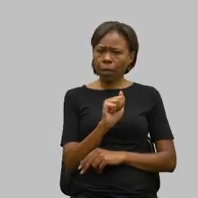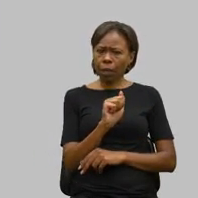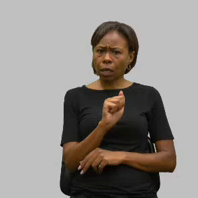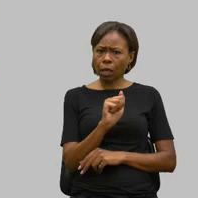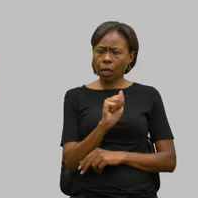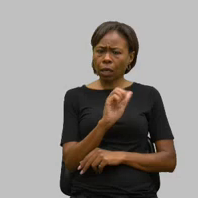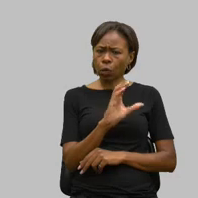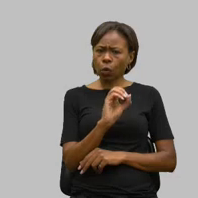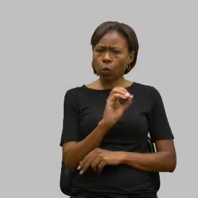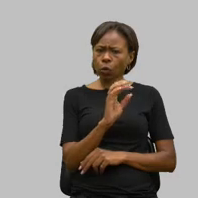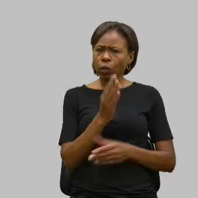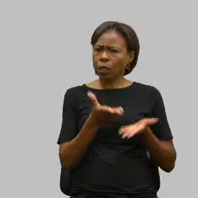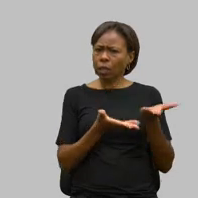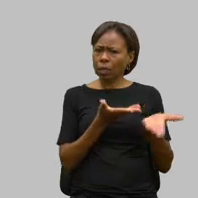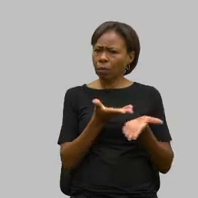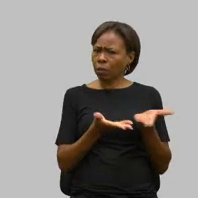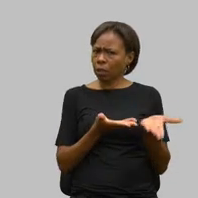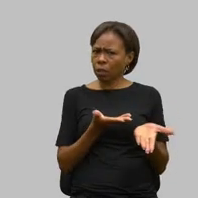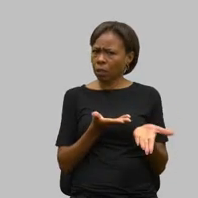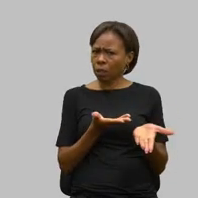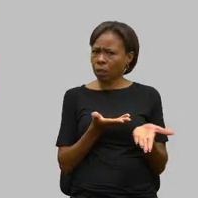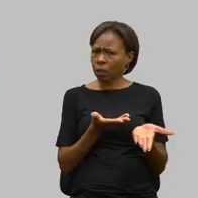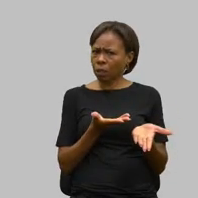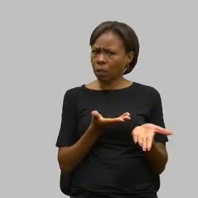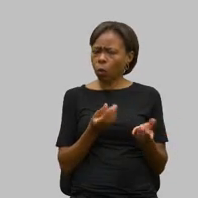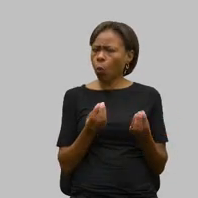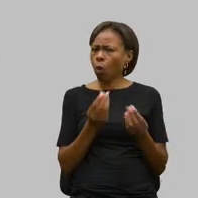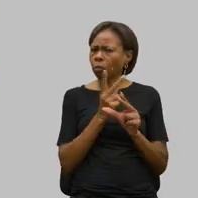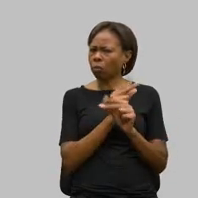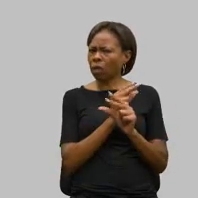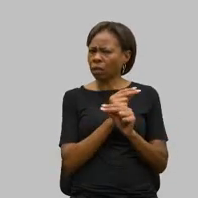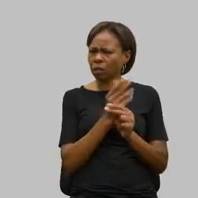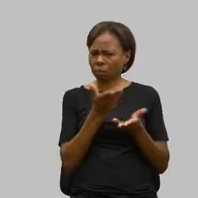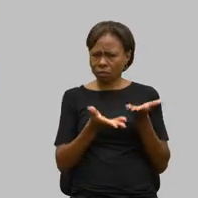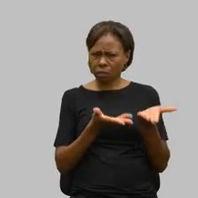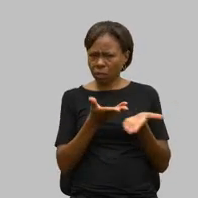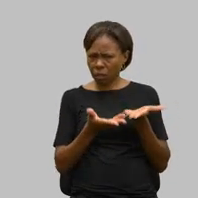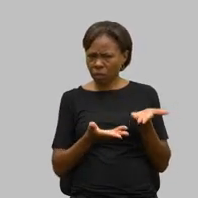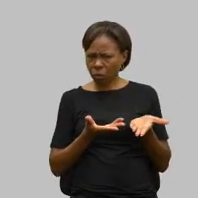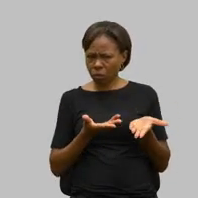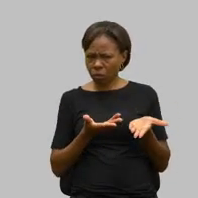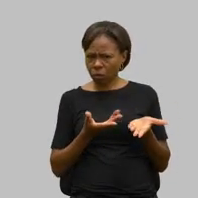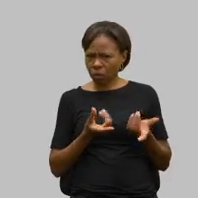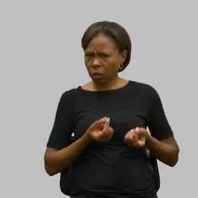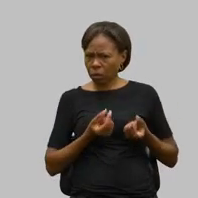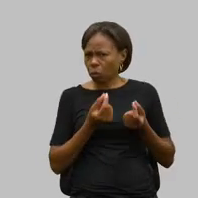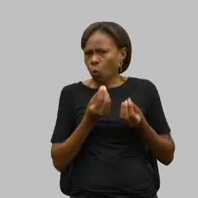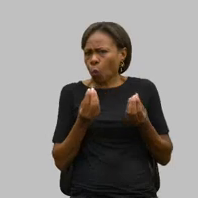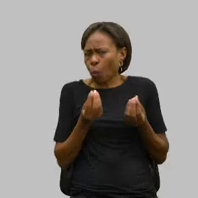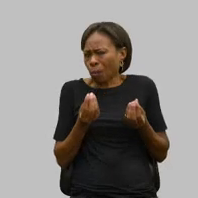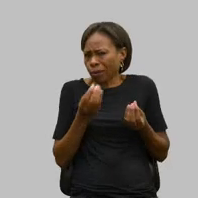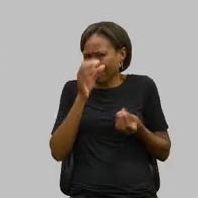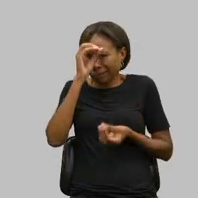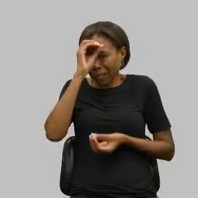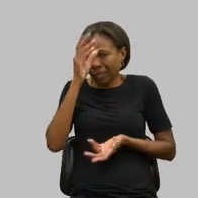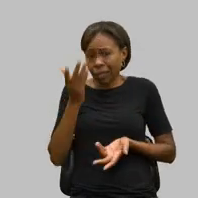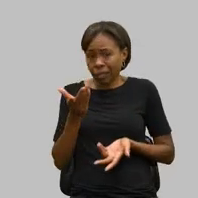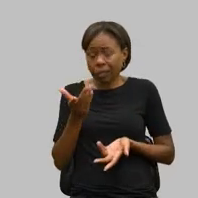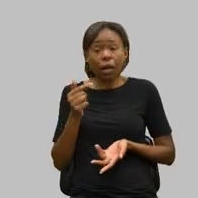Não sei como é que está fazendo. E aí eu vi esse levantamento aqui.